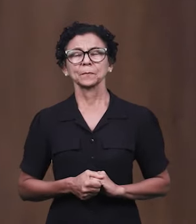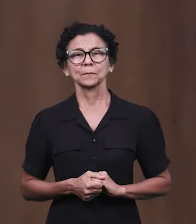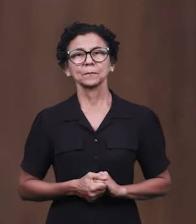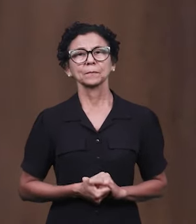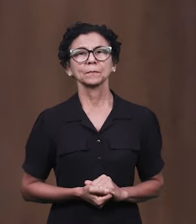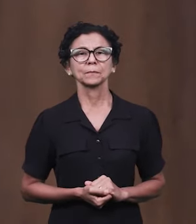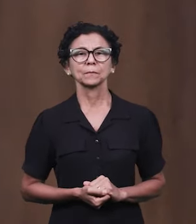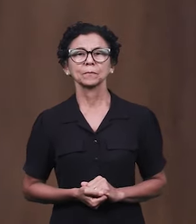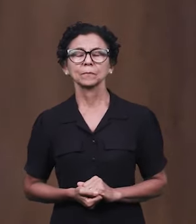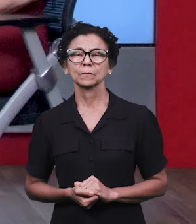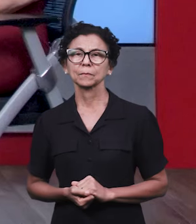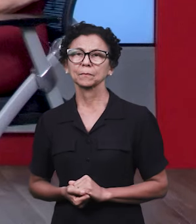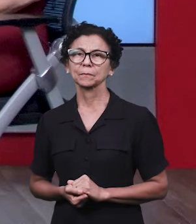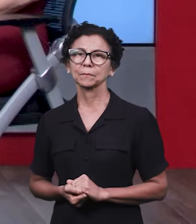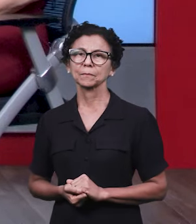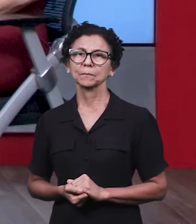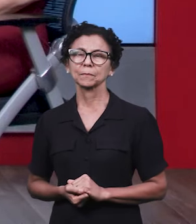jovens?